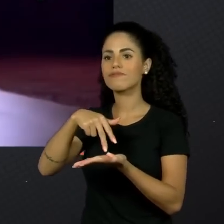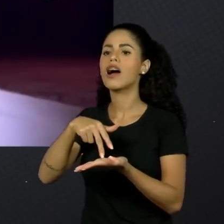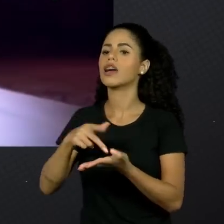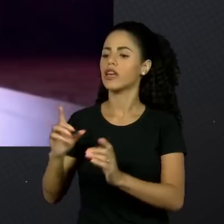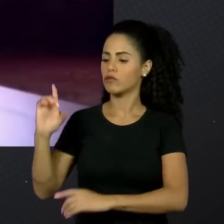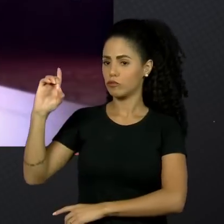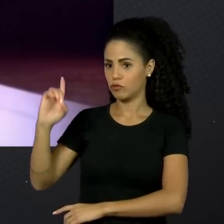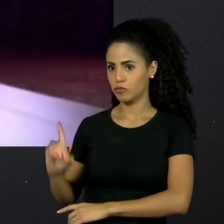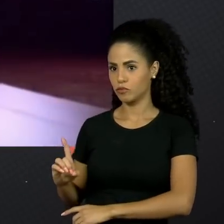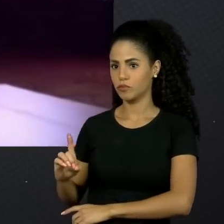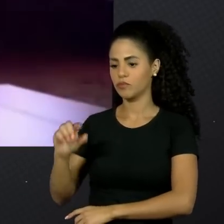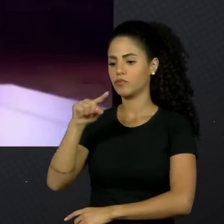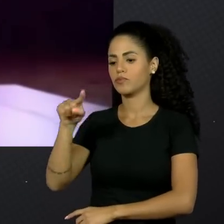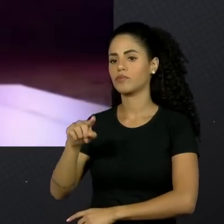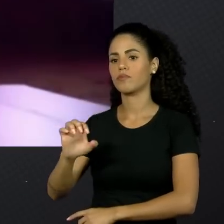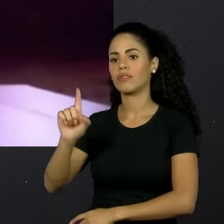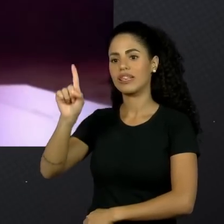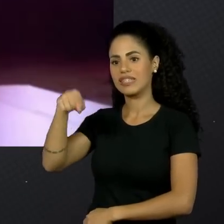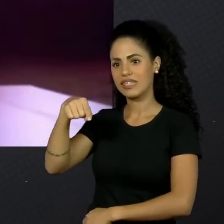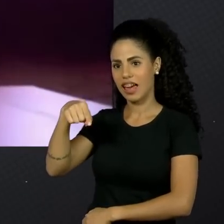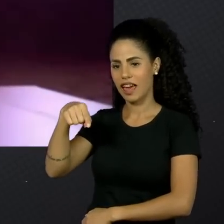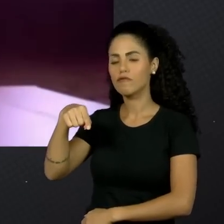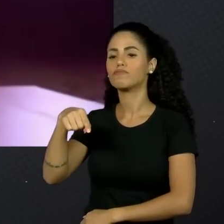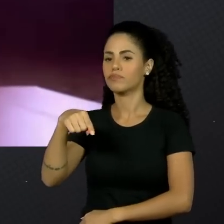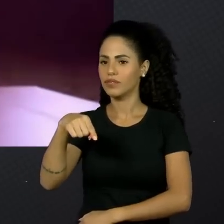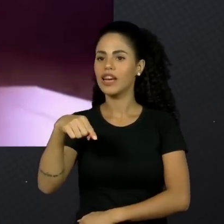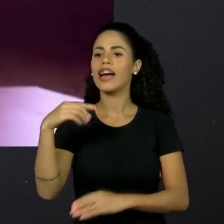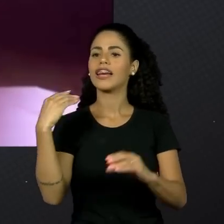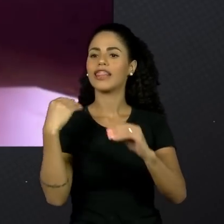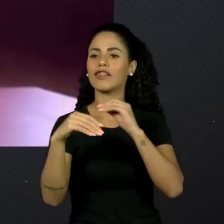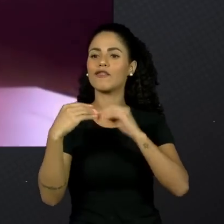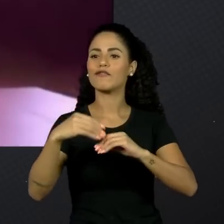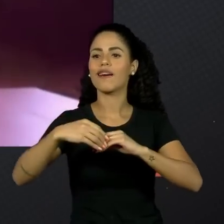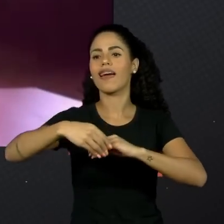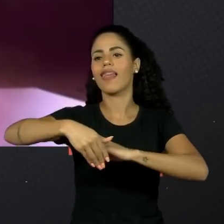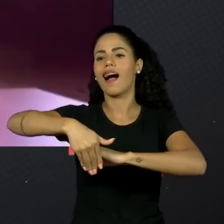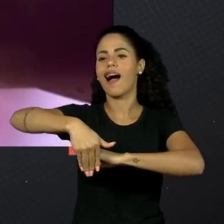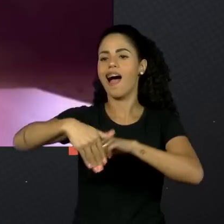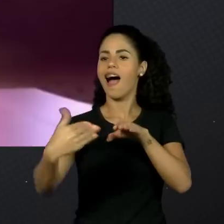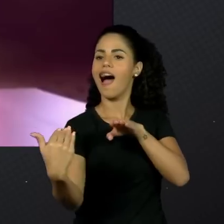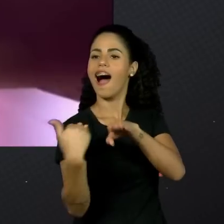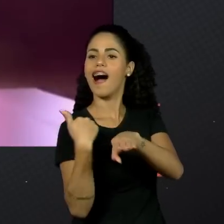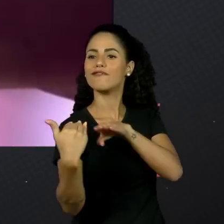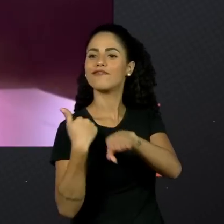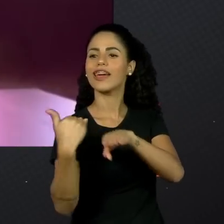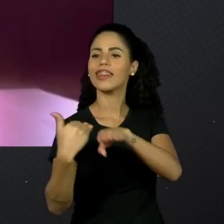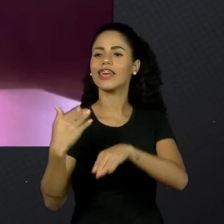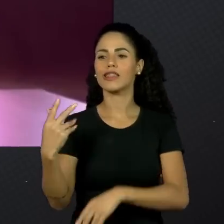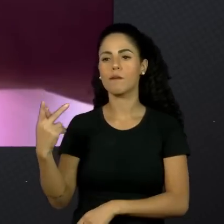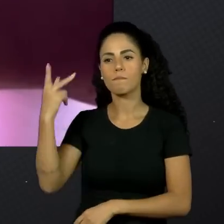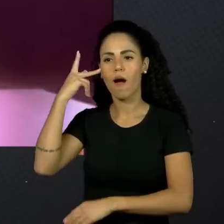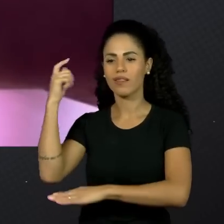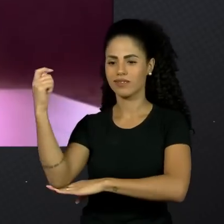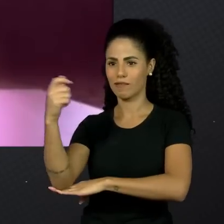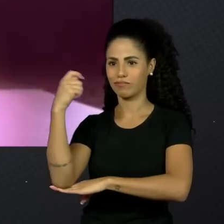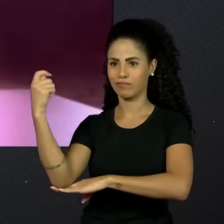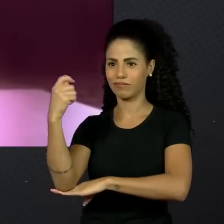dirigidos pelo Zé Posse Neto. Na Avenida Paulista, né? A gente fez no vão do MASP, era linda aquela